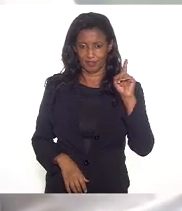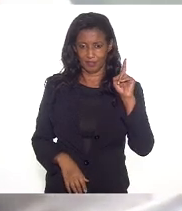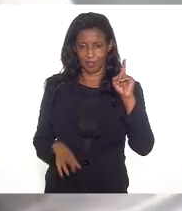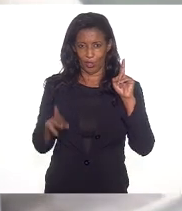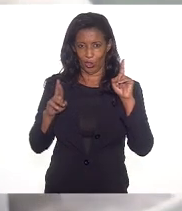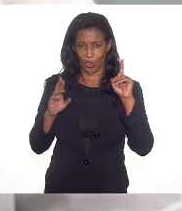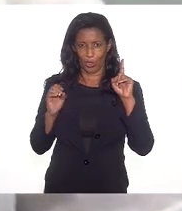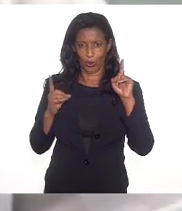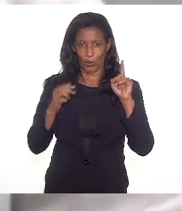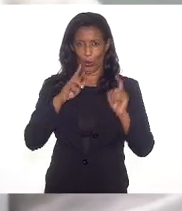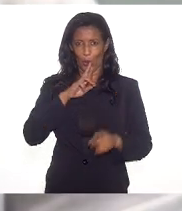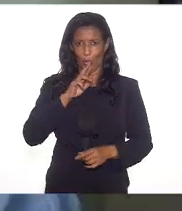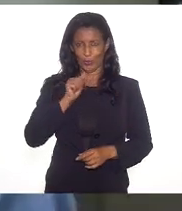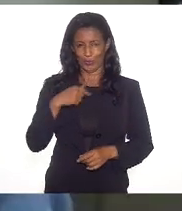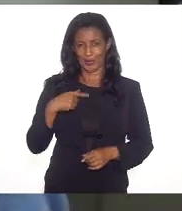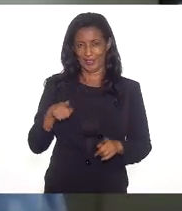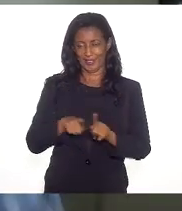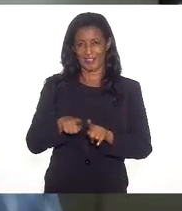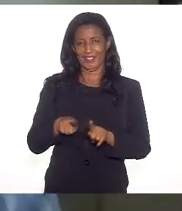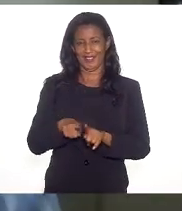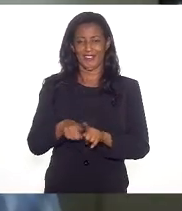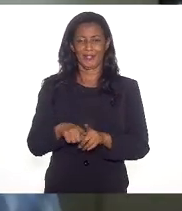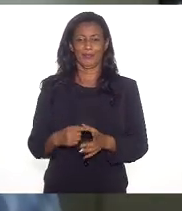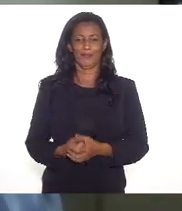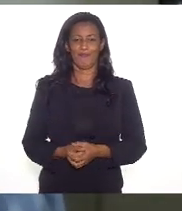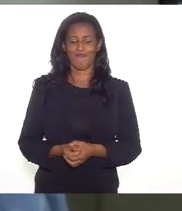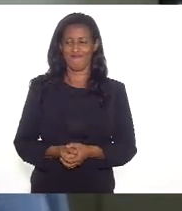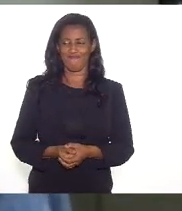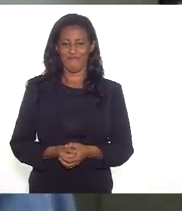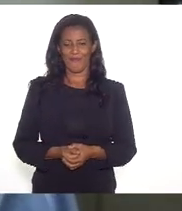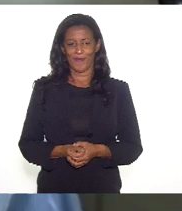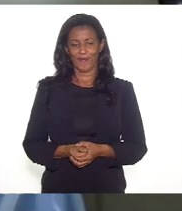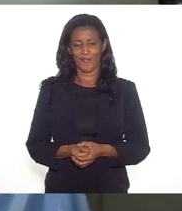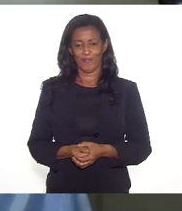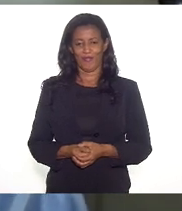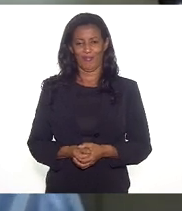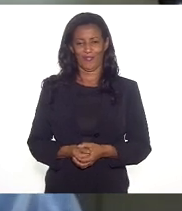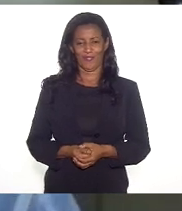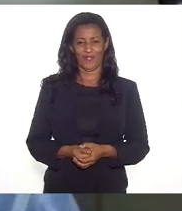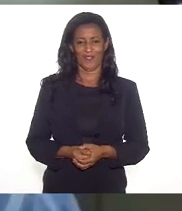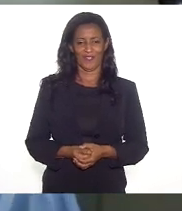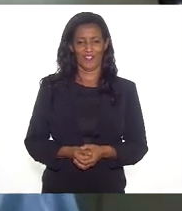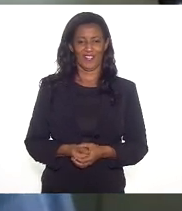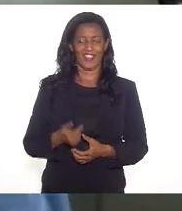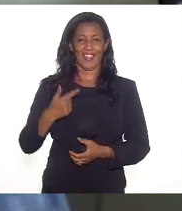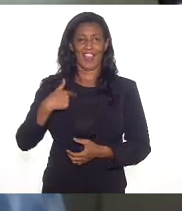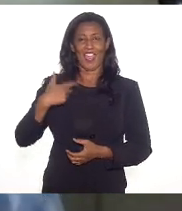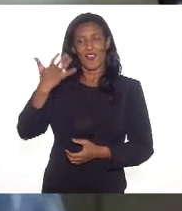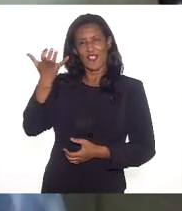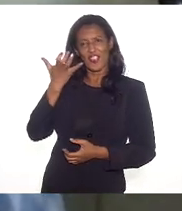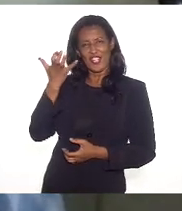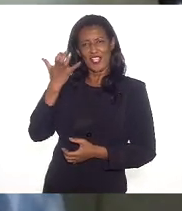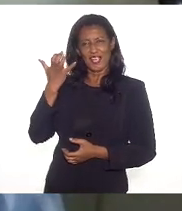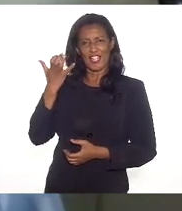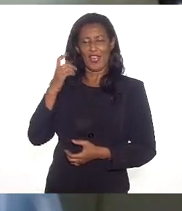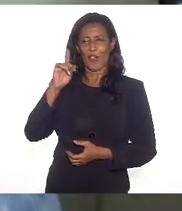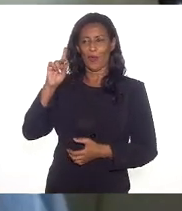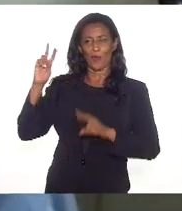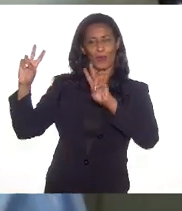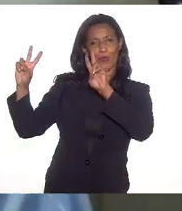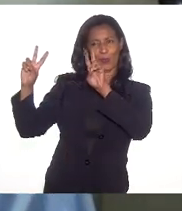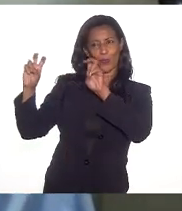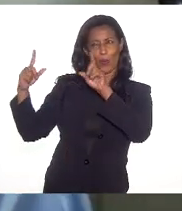Paulo. Eu queria abrir, deputado Rodrigo Amorim, um sobre panela, que talvez seja